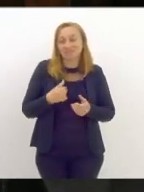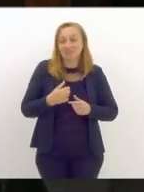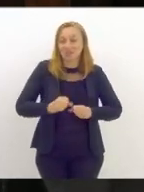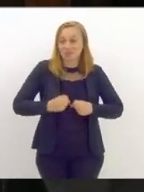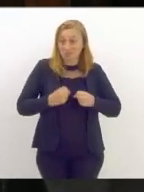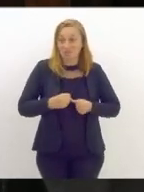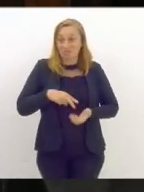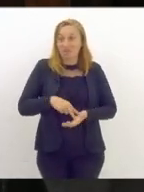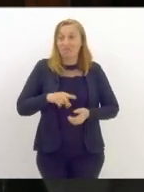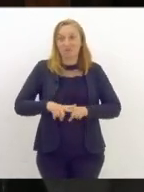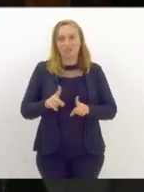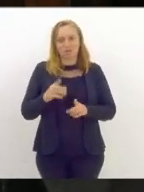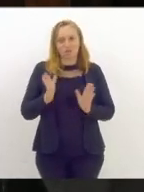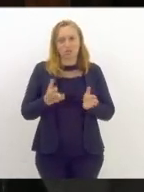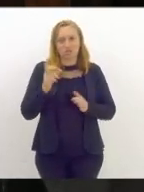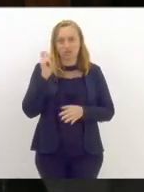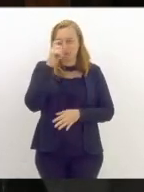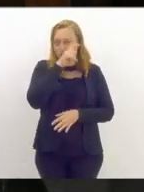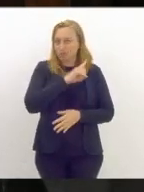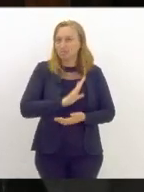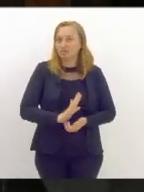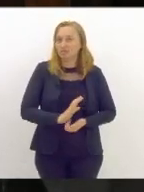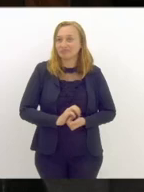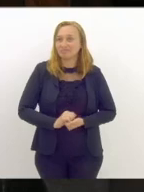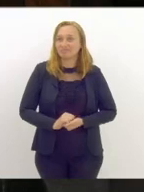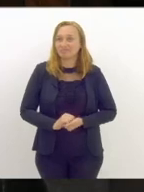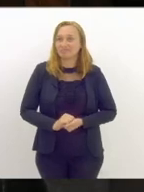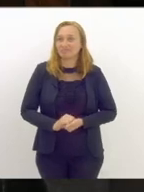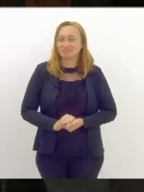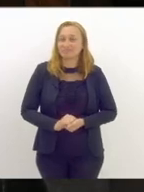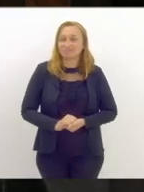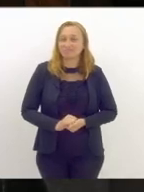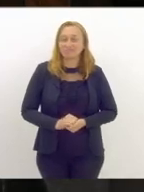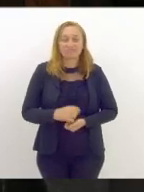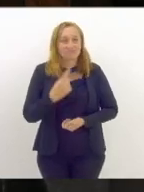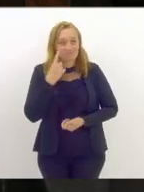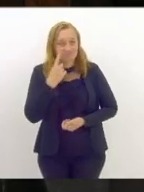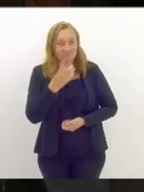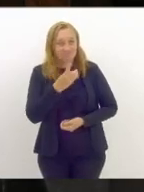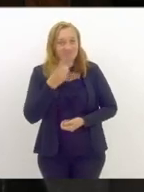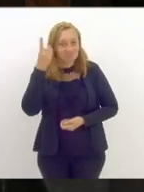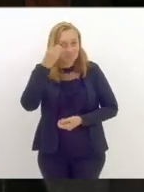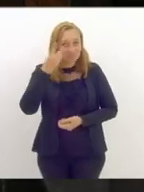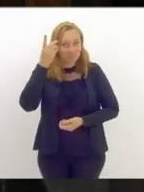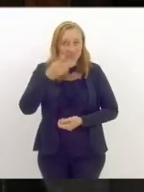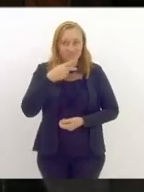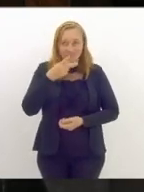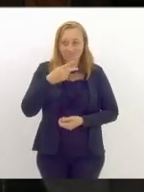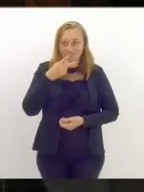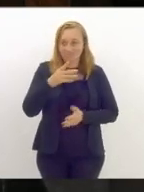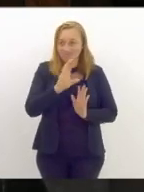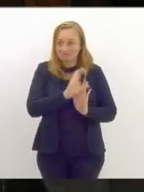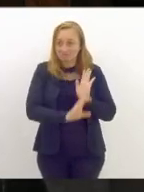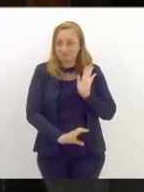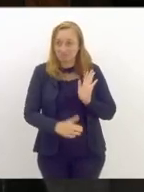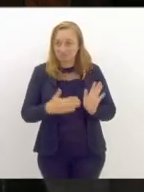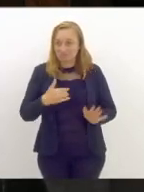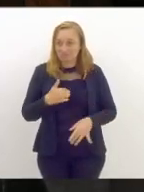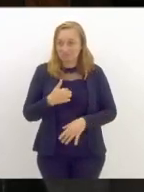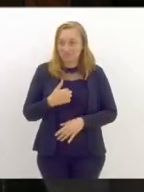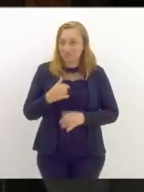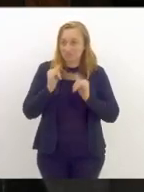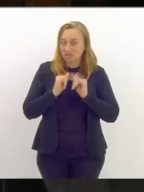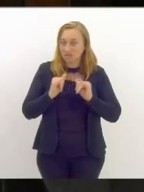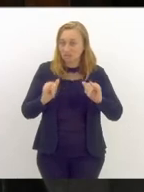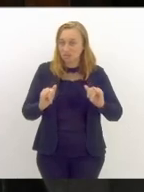mas hoje está difícil. Estava vendo quando o deputado estava falando do meu currículo ali, a gente tinha que ter um anúncio